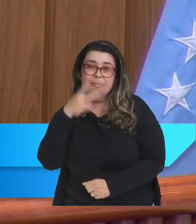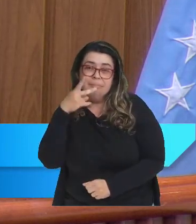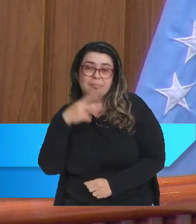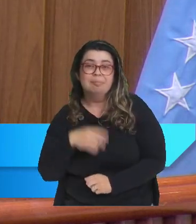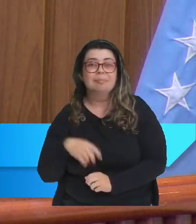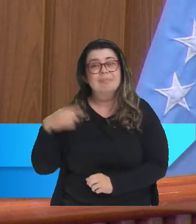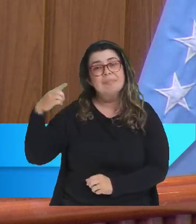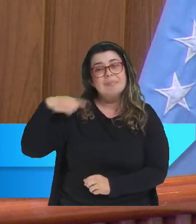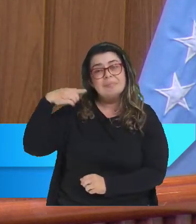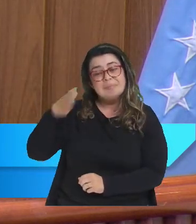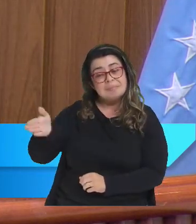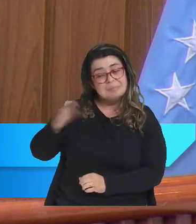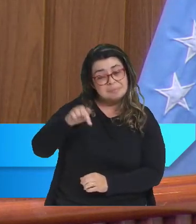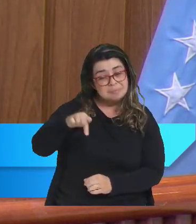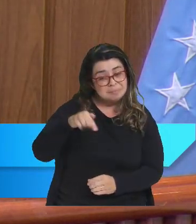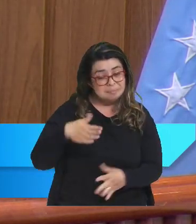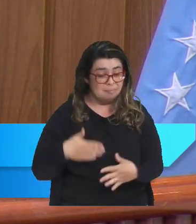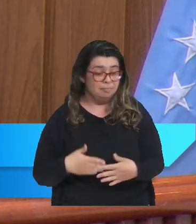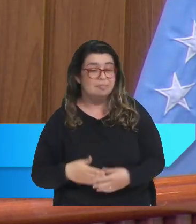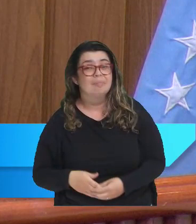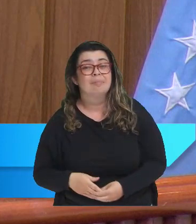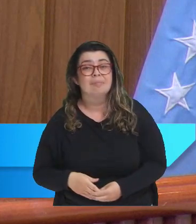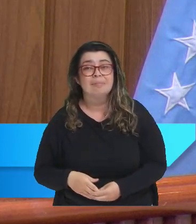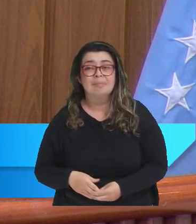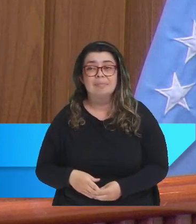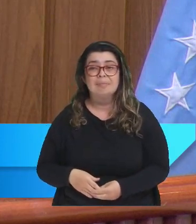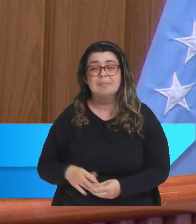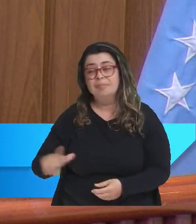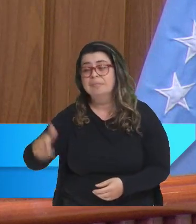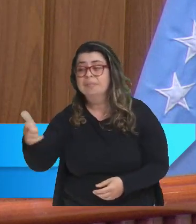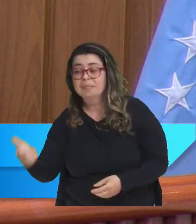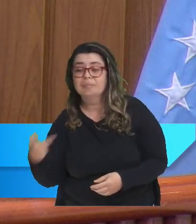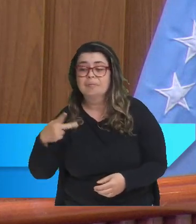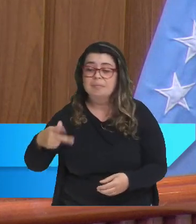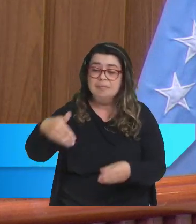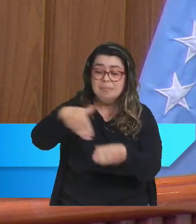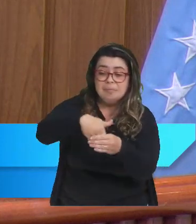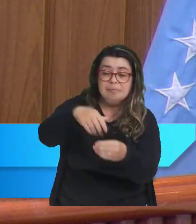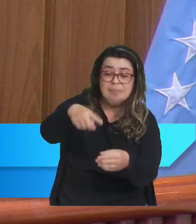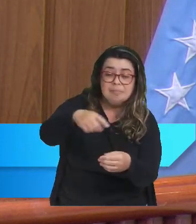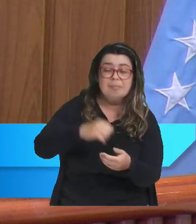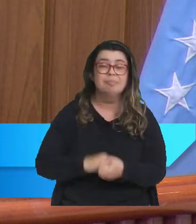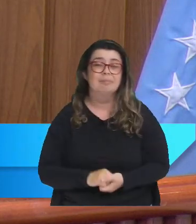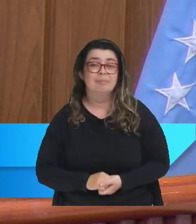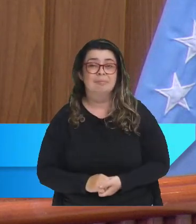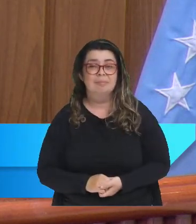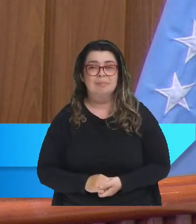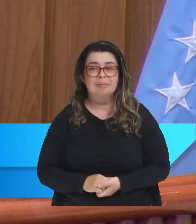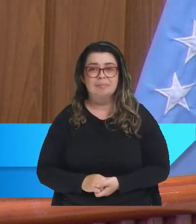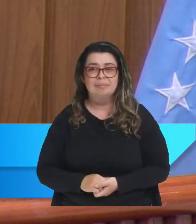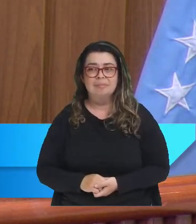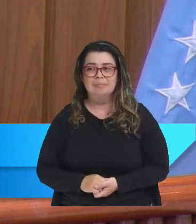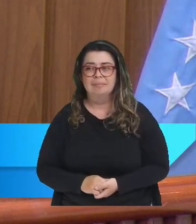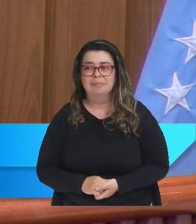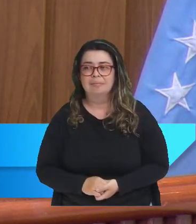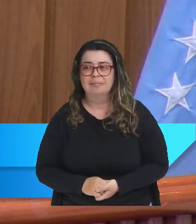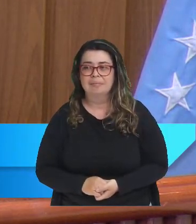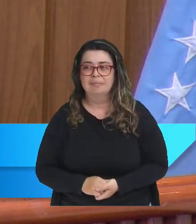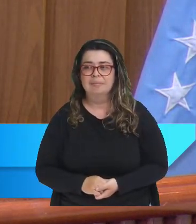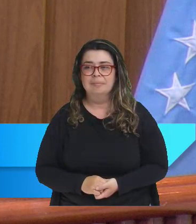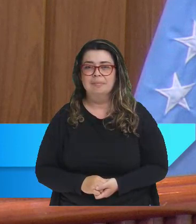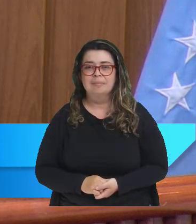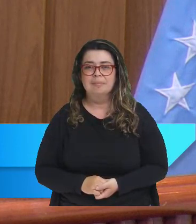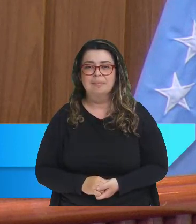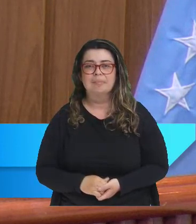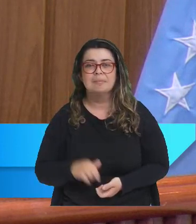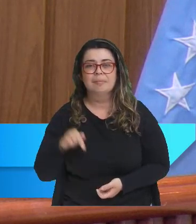de fora vem aqui, leva voto nosso, né? Mas isso também não coloco isso também